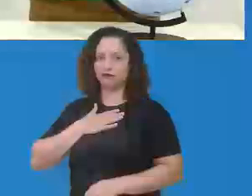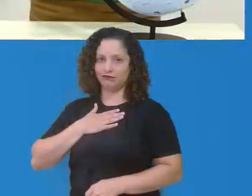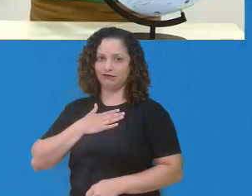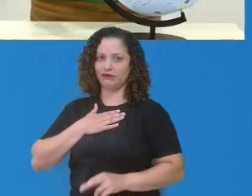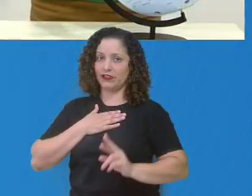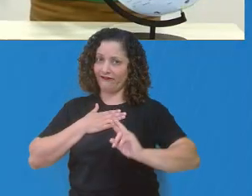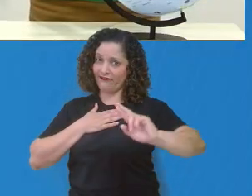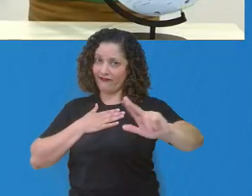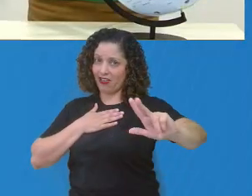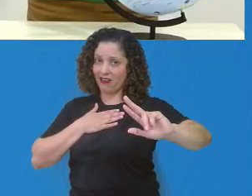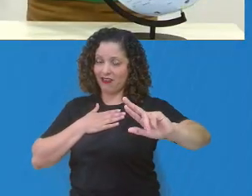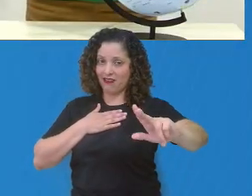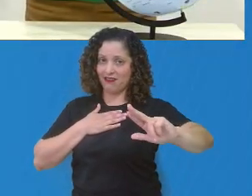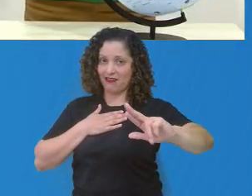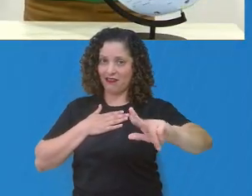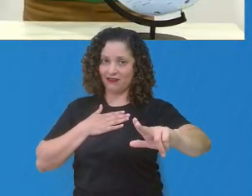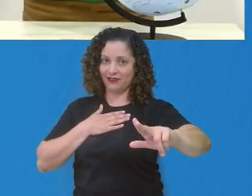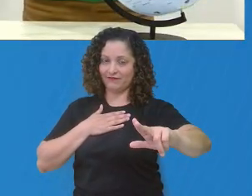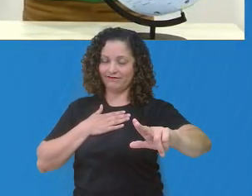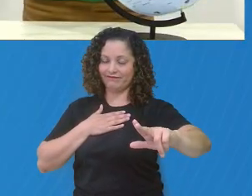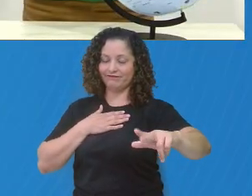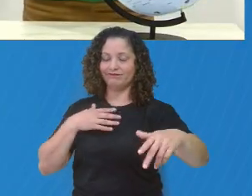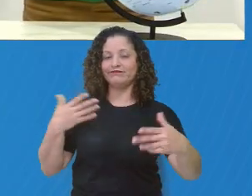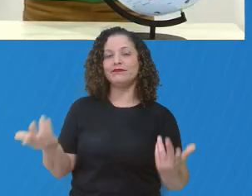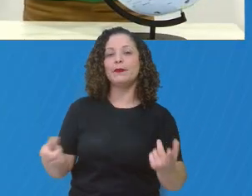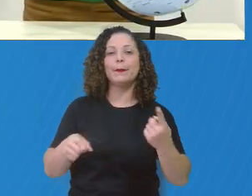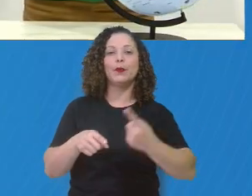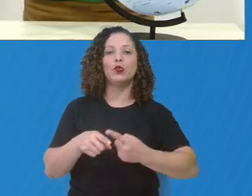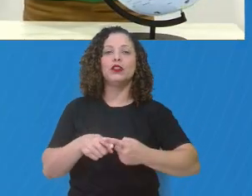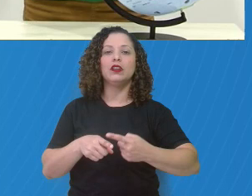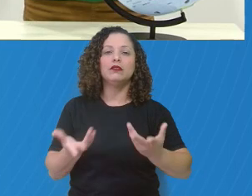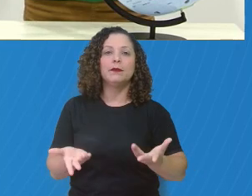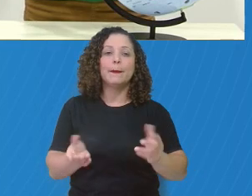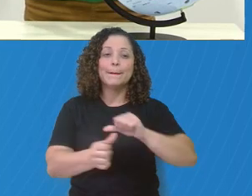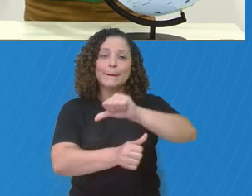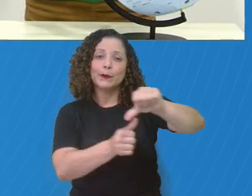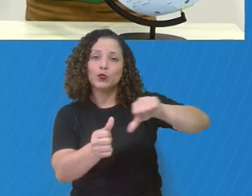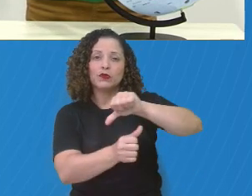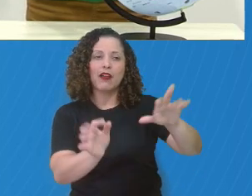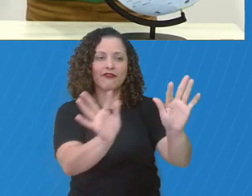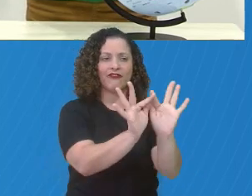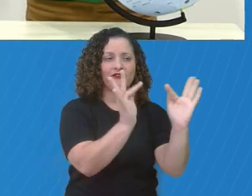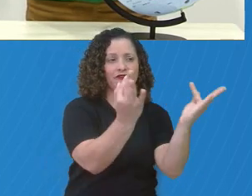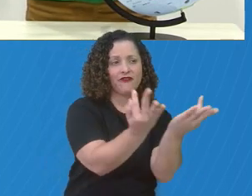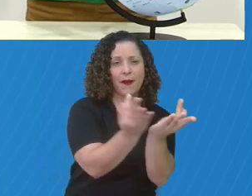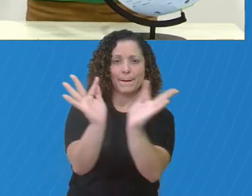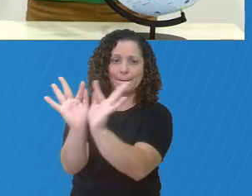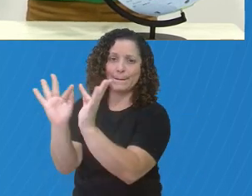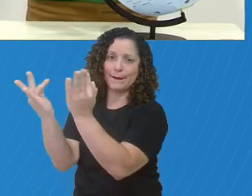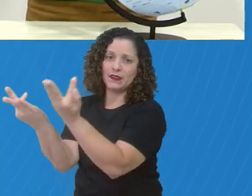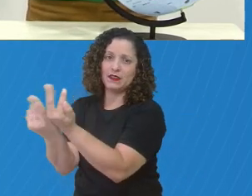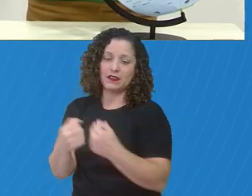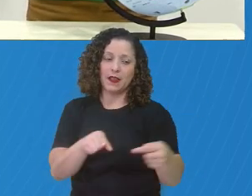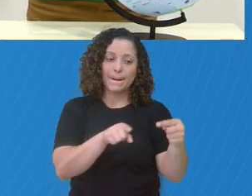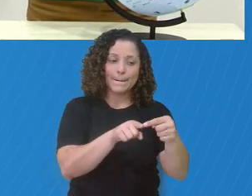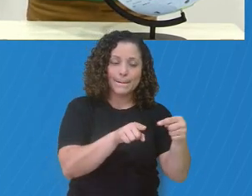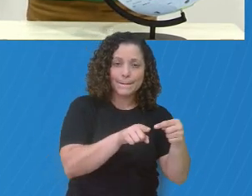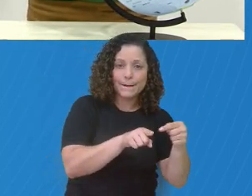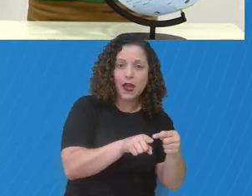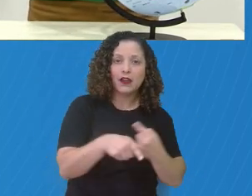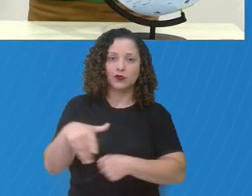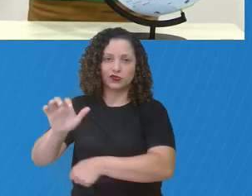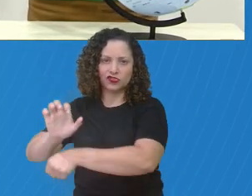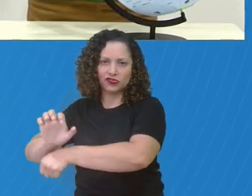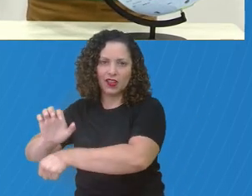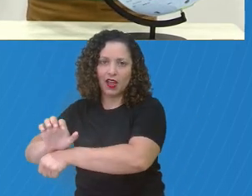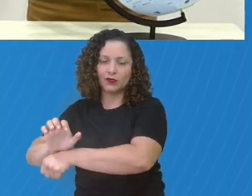que são diferentes de acordo com a família, de acordo com o bairro, de acordo com o estado que